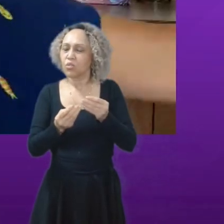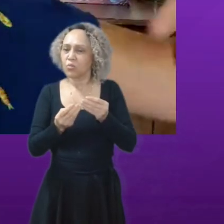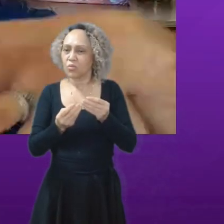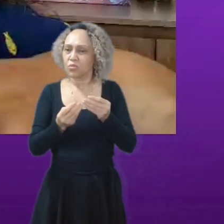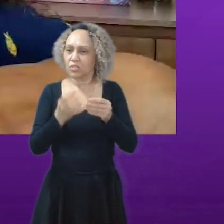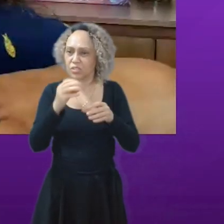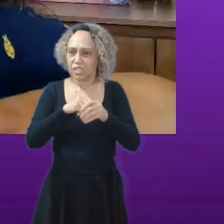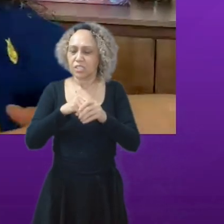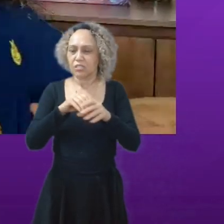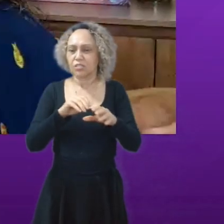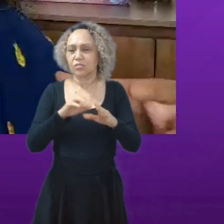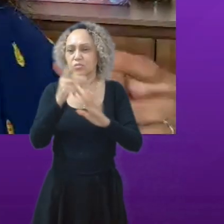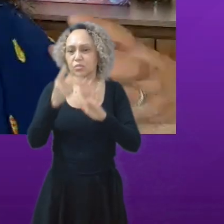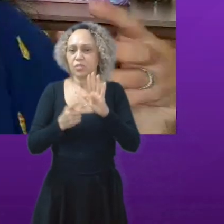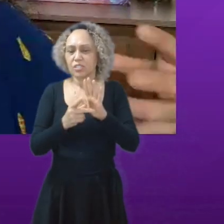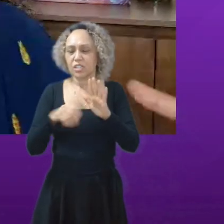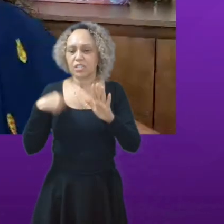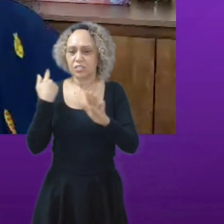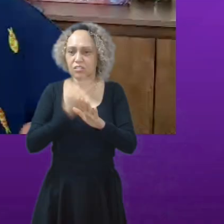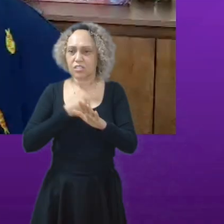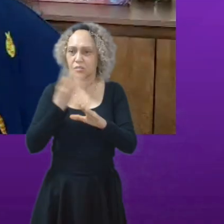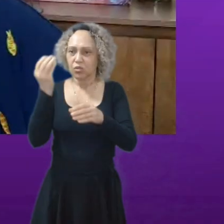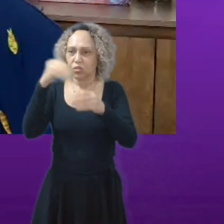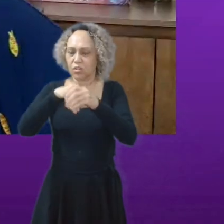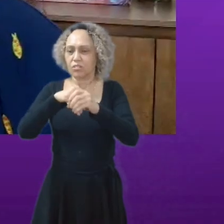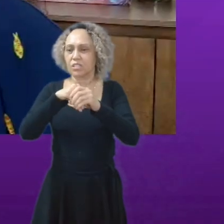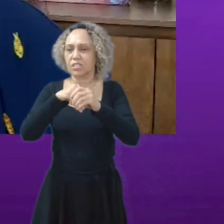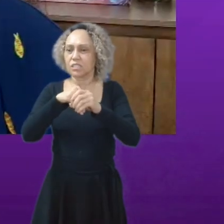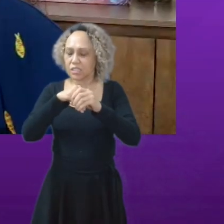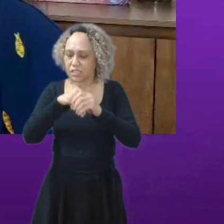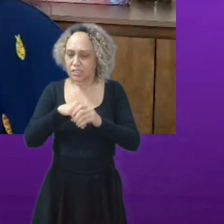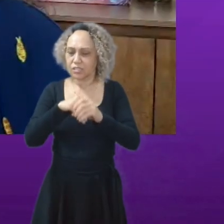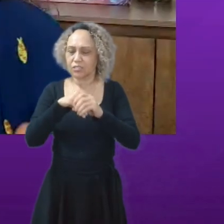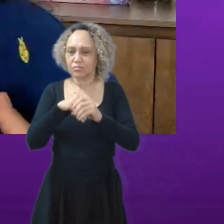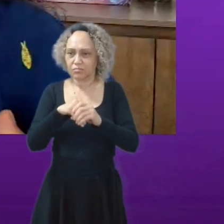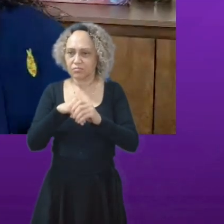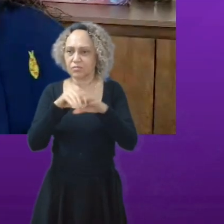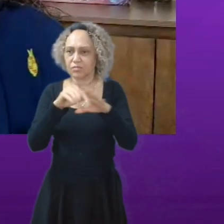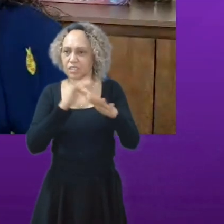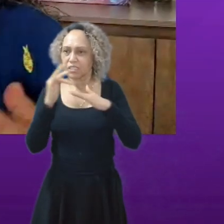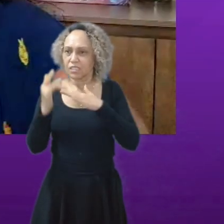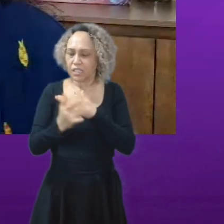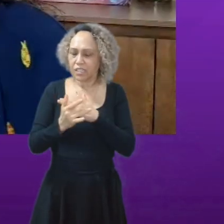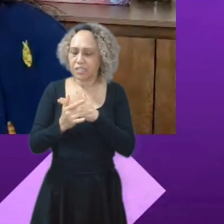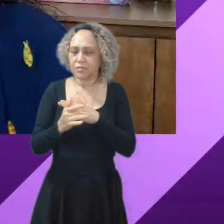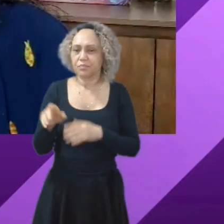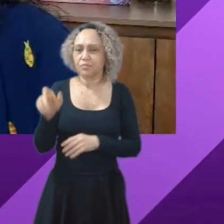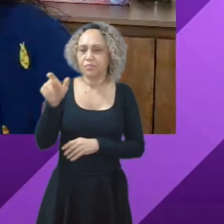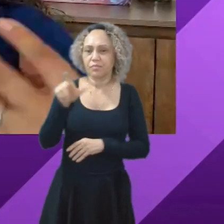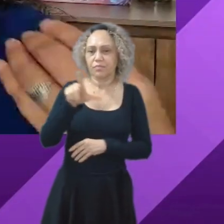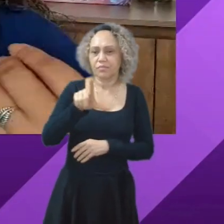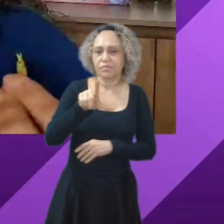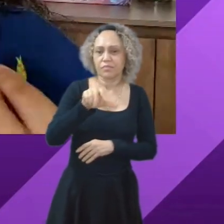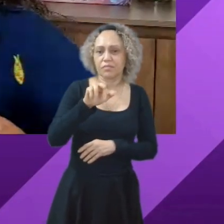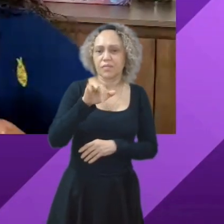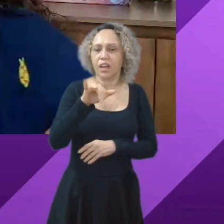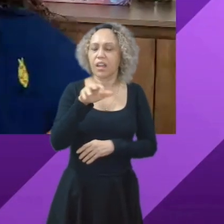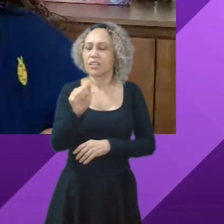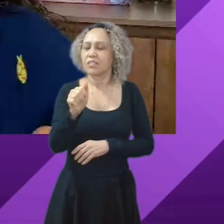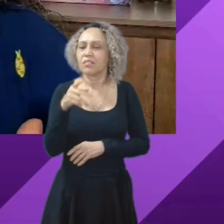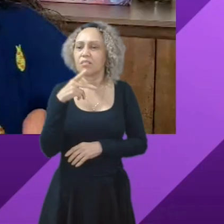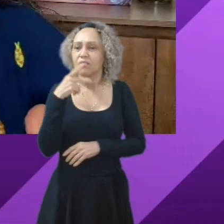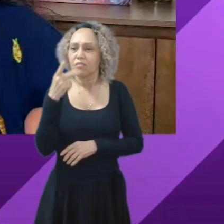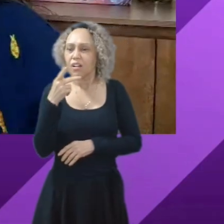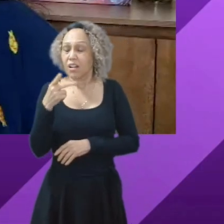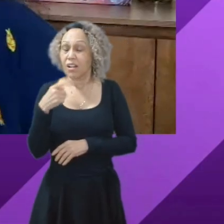coloca eles no presencial. A Lívia fala muito assim, eu tenho dificuldade só do mundo digital, porque eu preciso sentir o cheiro